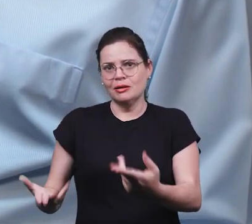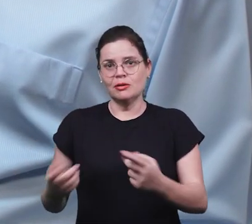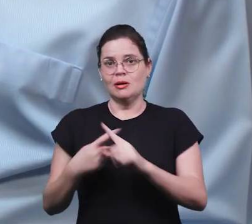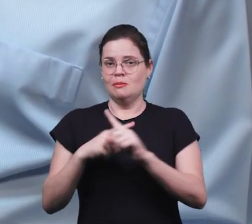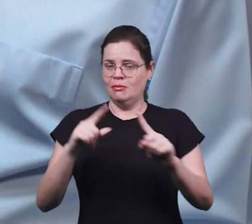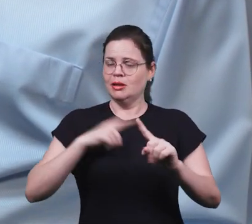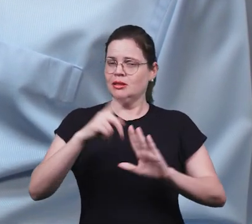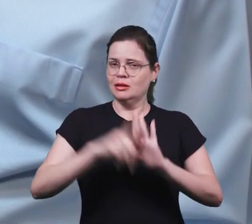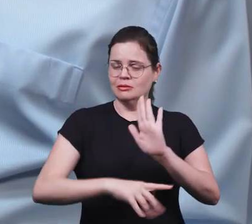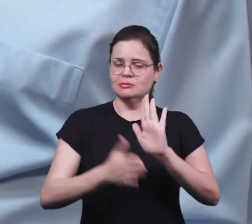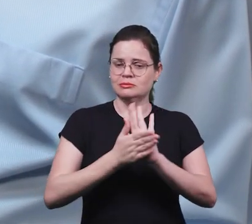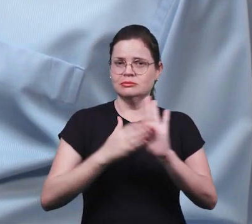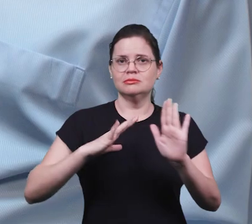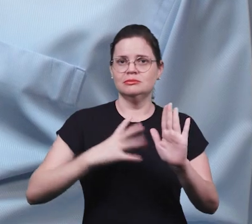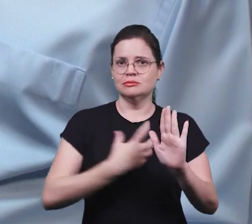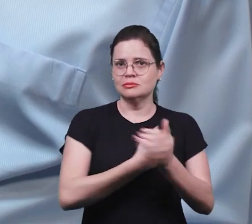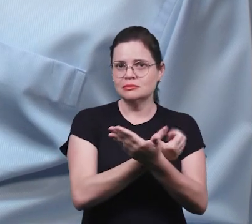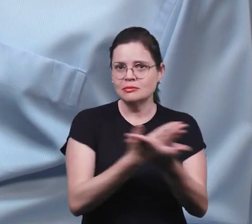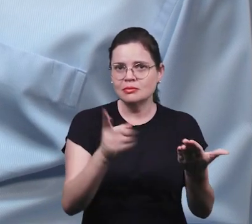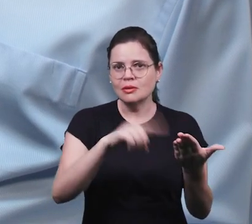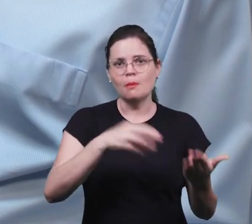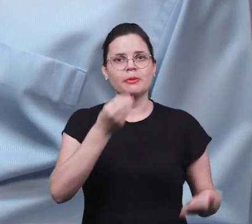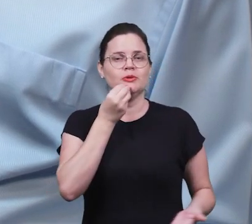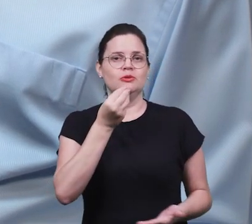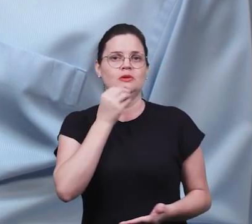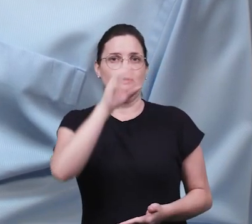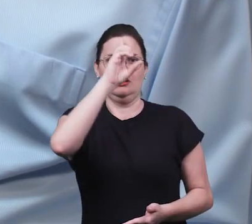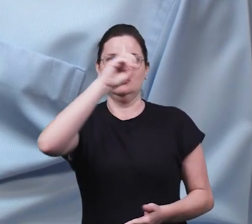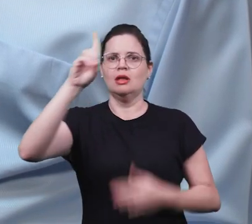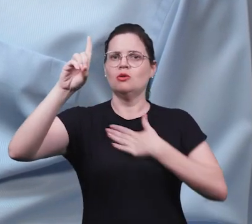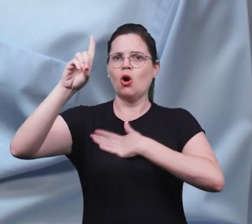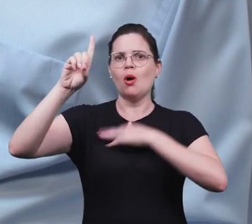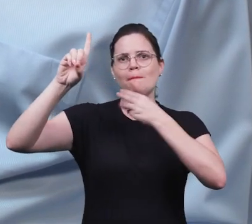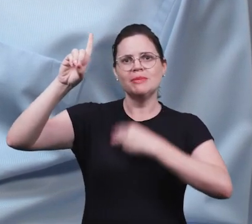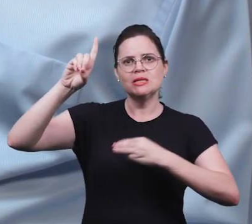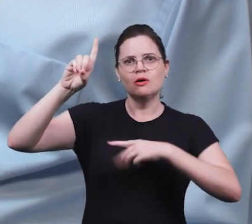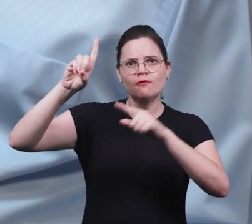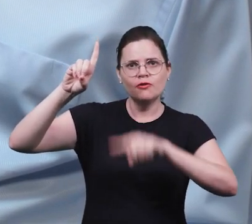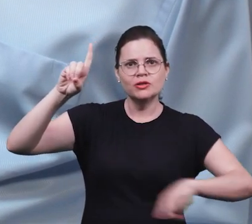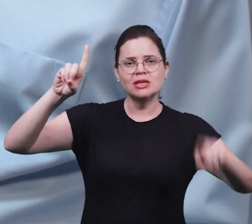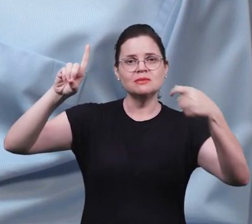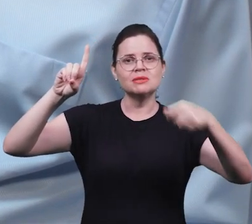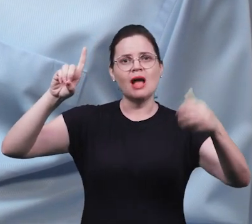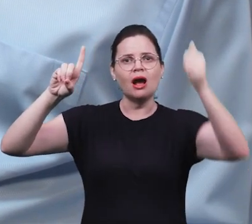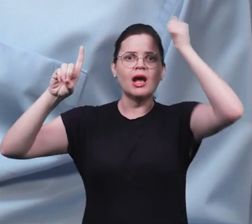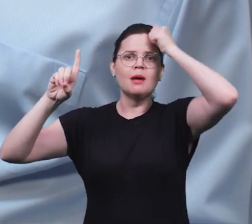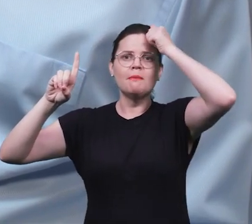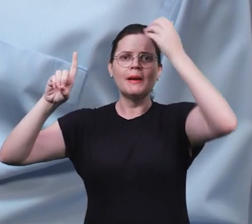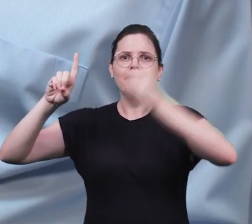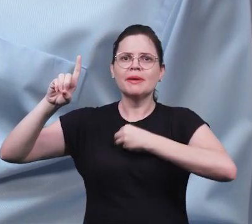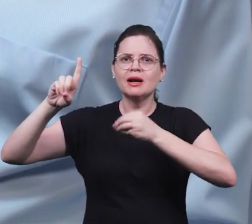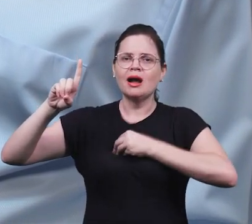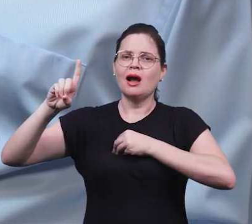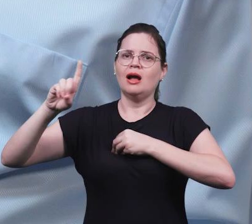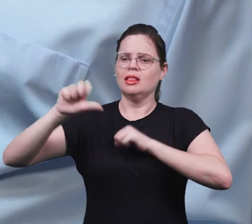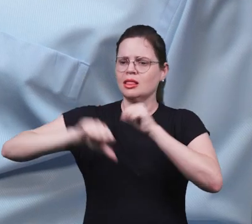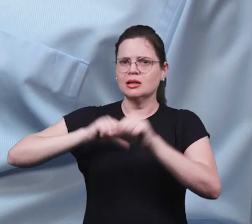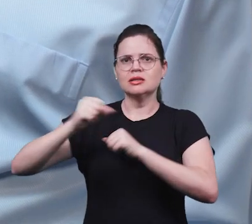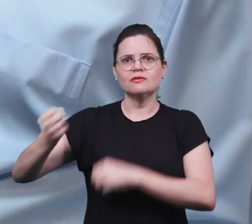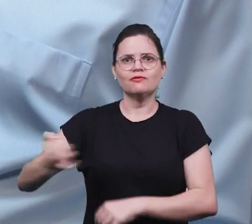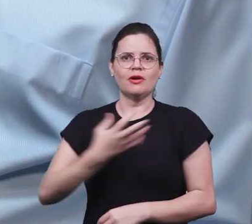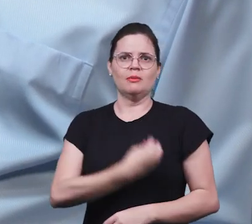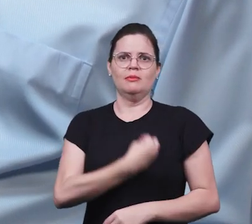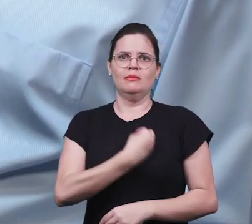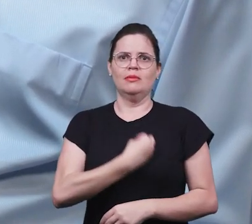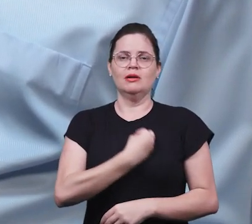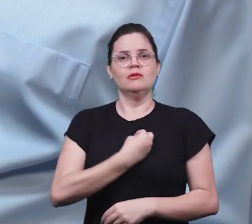o homem, tem um plano de salvação. Deus é um Deus de misericórdia, se arrependa do seu pecado, mude de vida, vem fazer